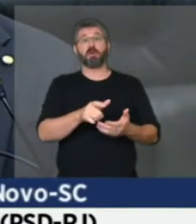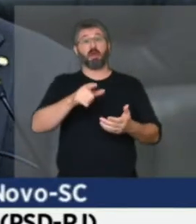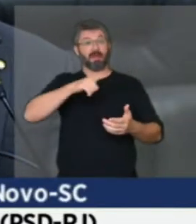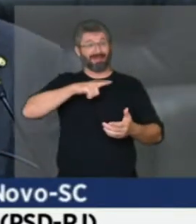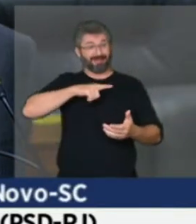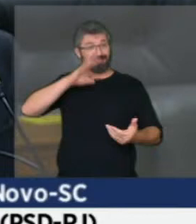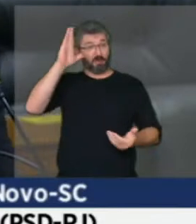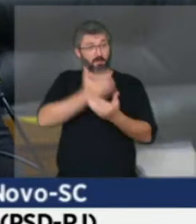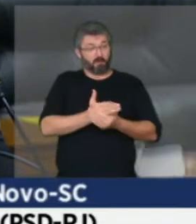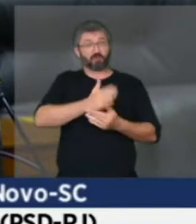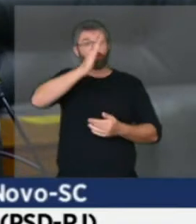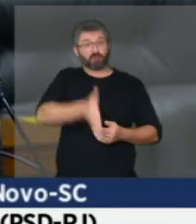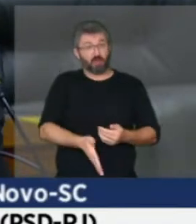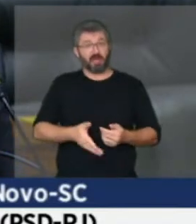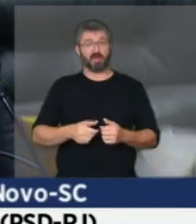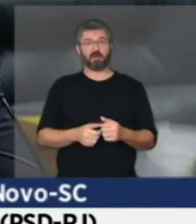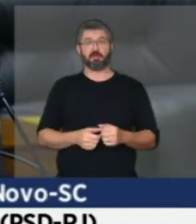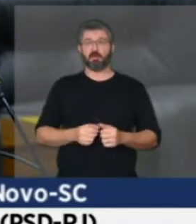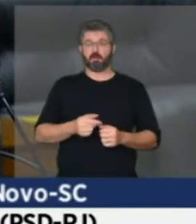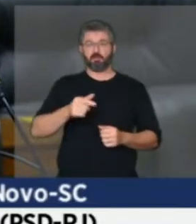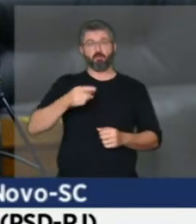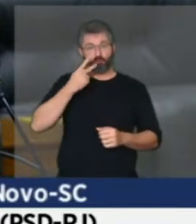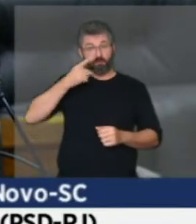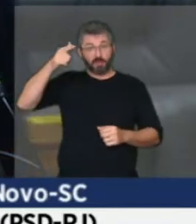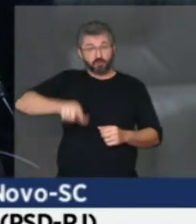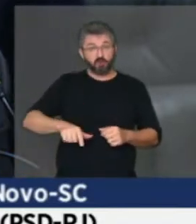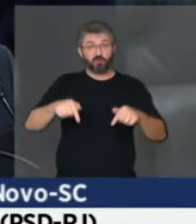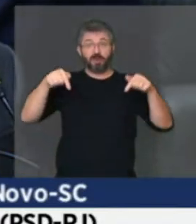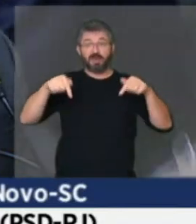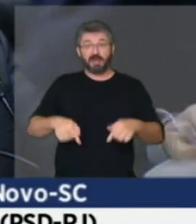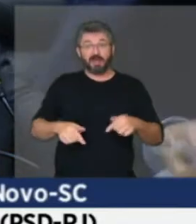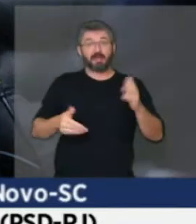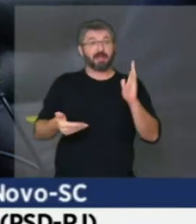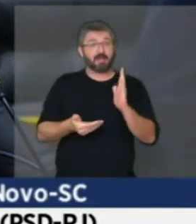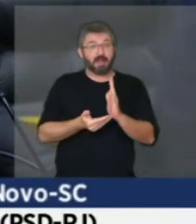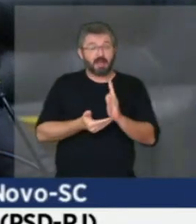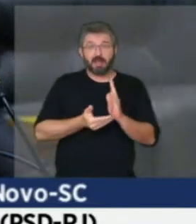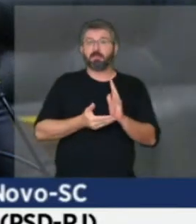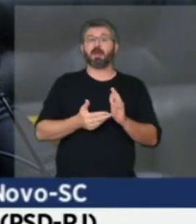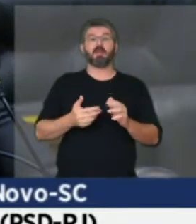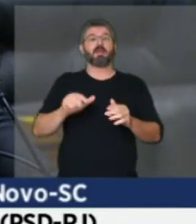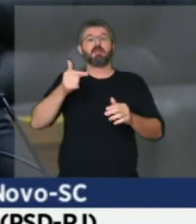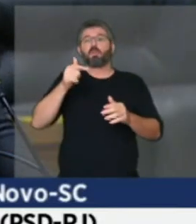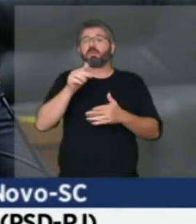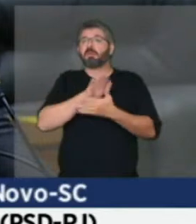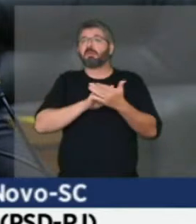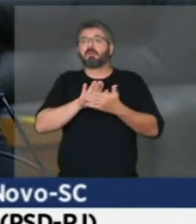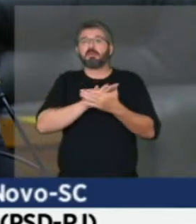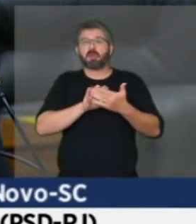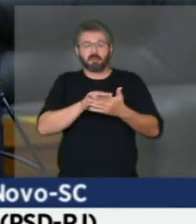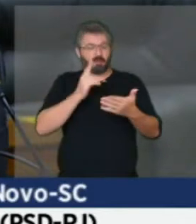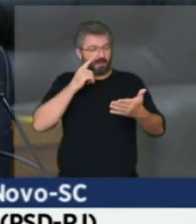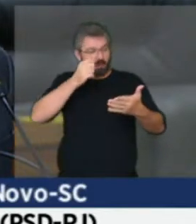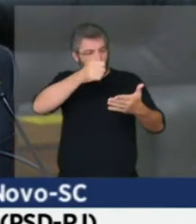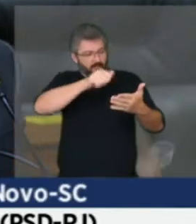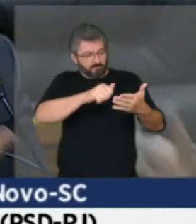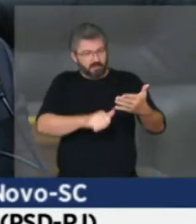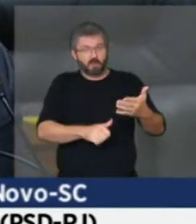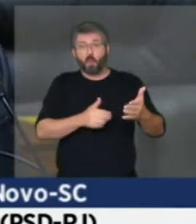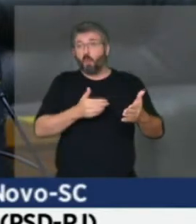um processo. E repito, essa casa não tem nesse processo, analisando,